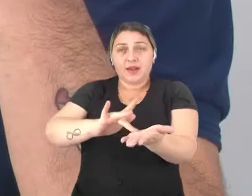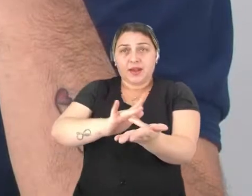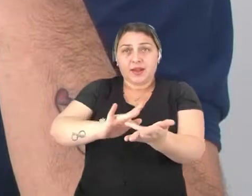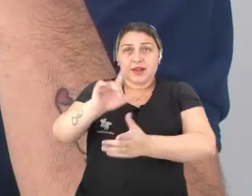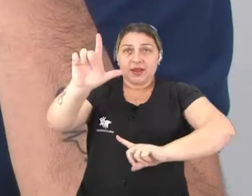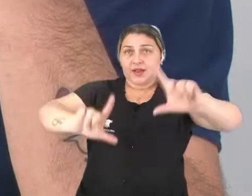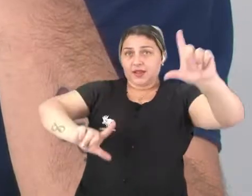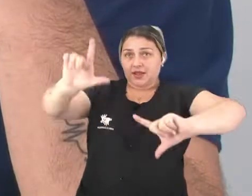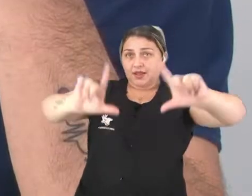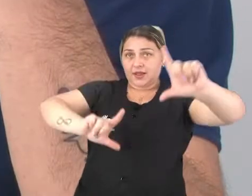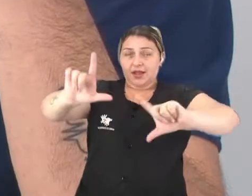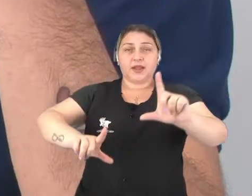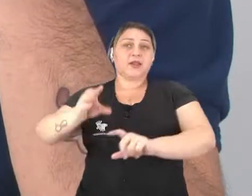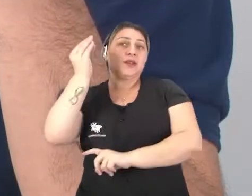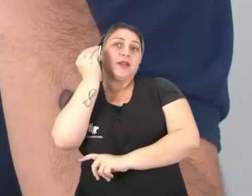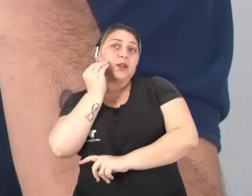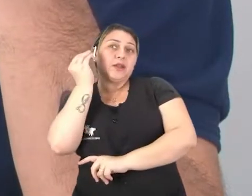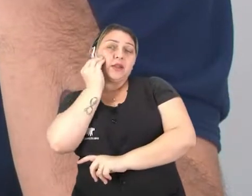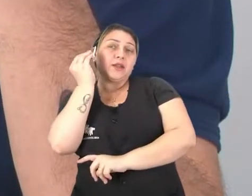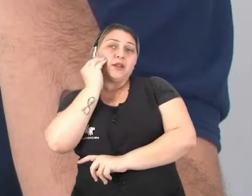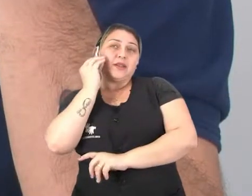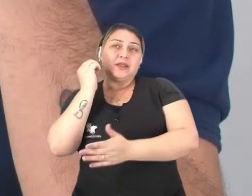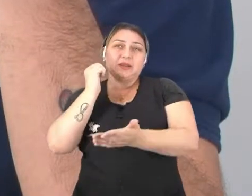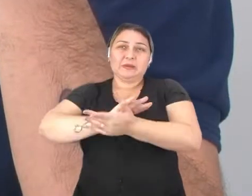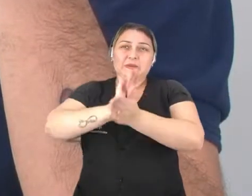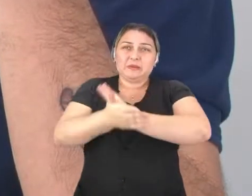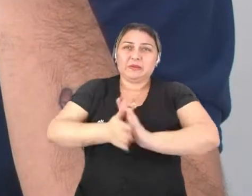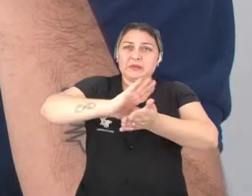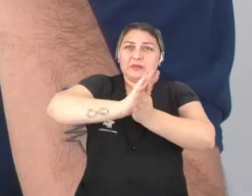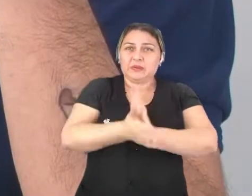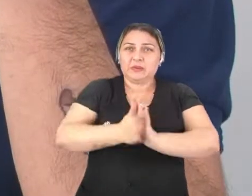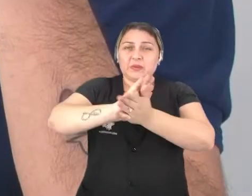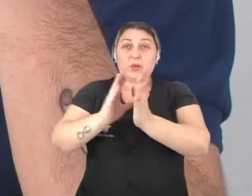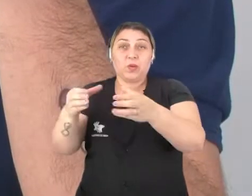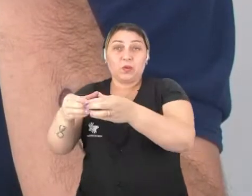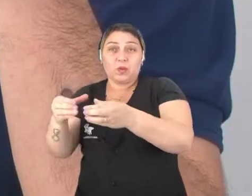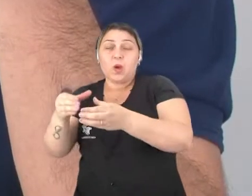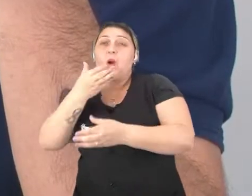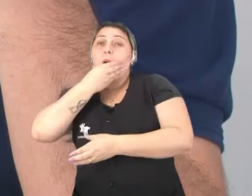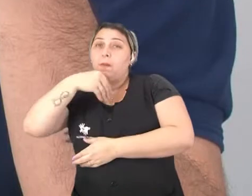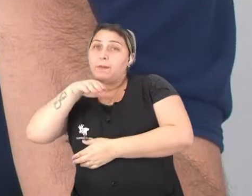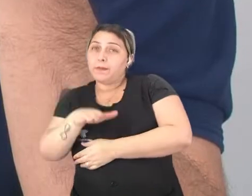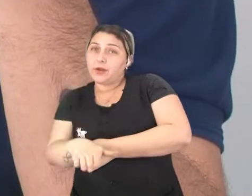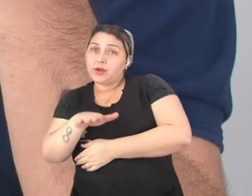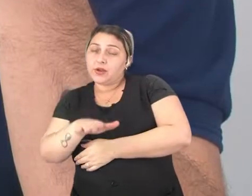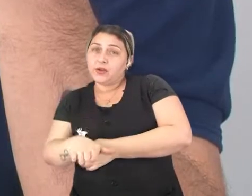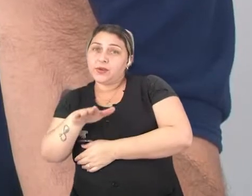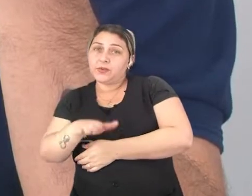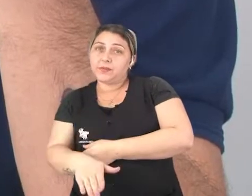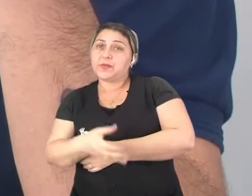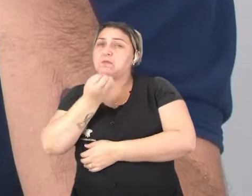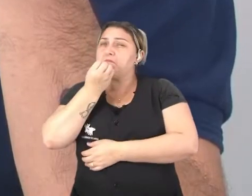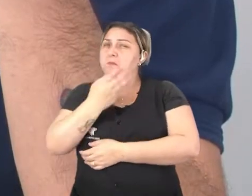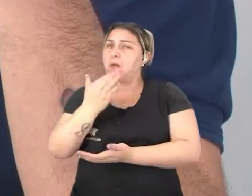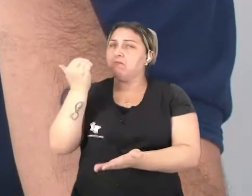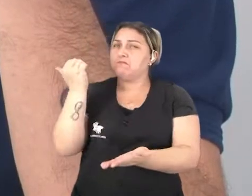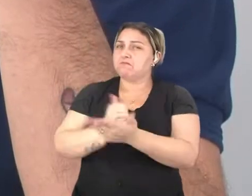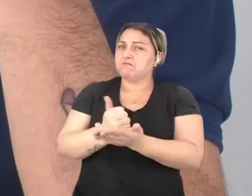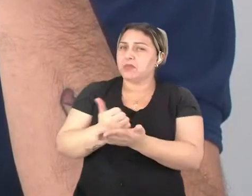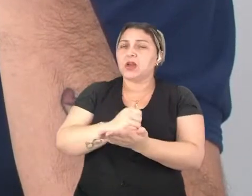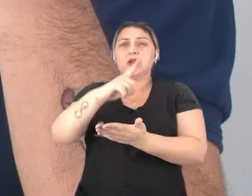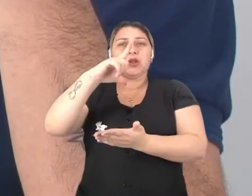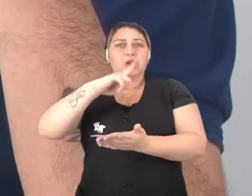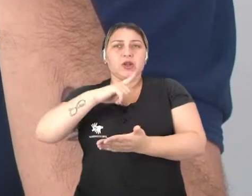ao mesmo tempo que tentavam se destruir mutuamente. O garoto era bom no jogo,